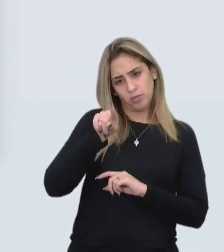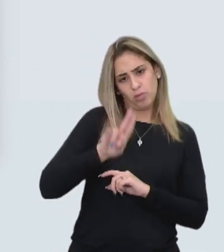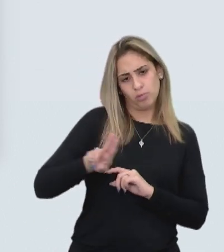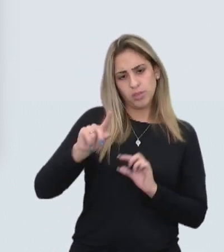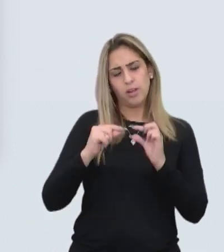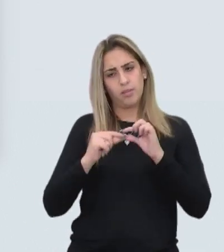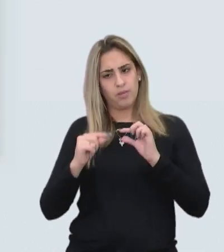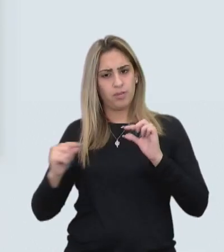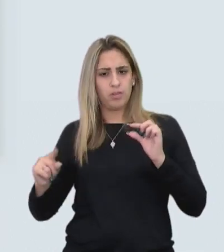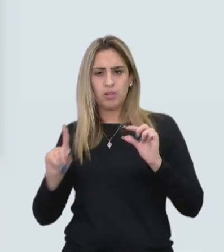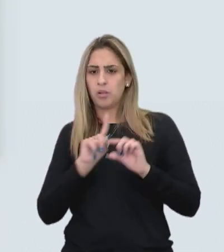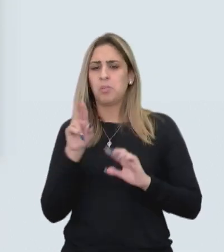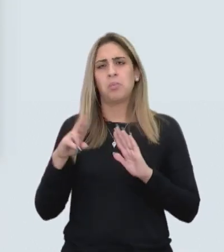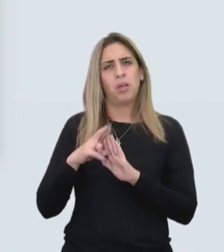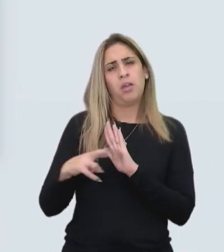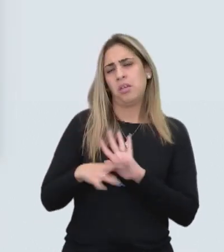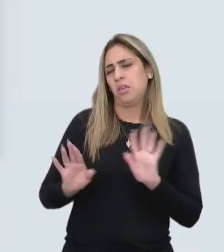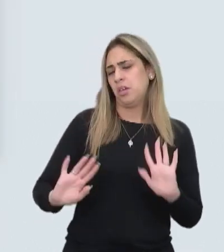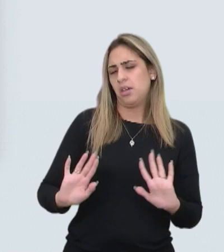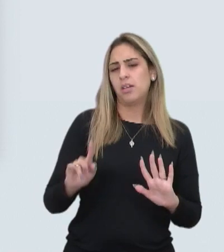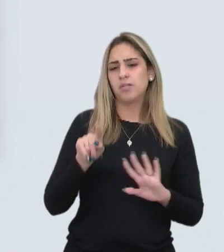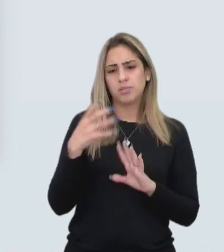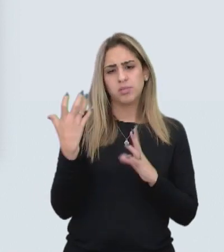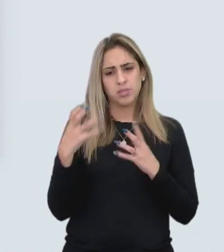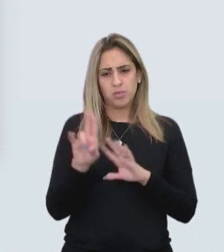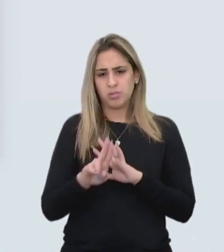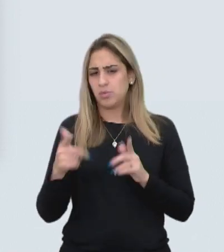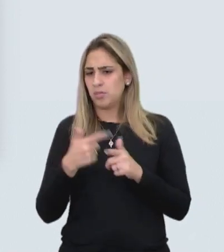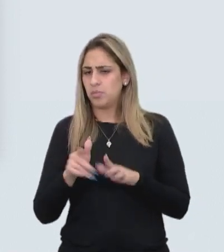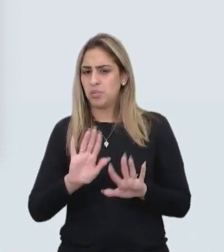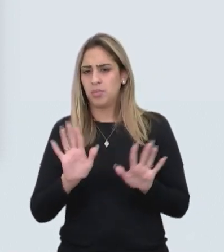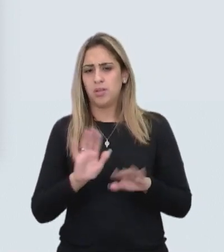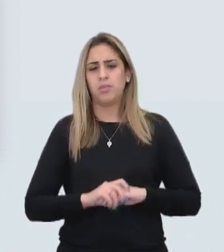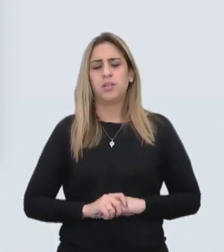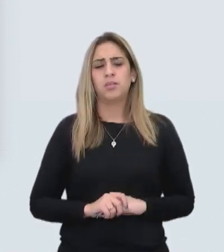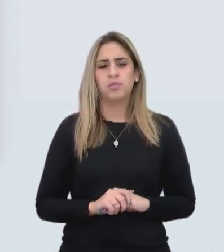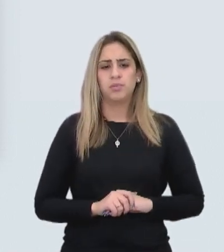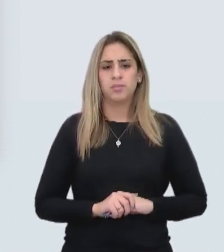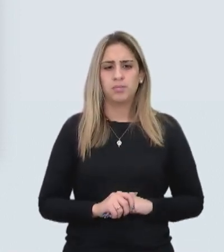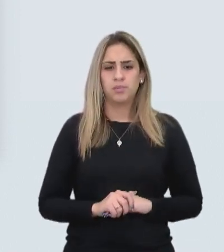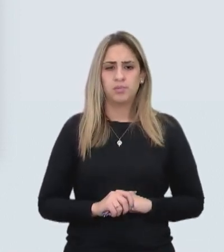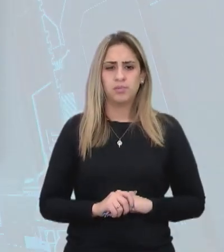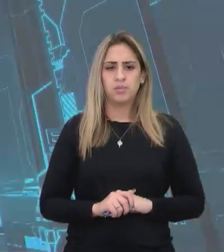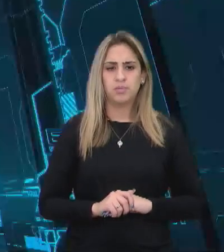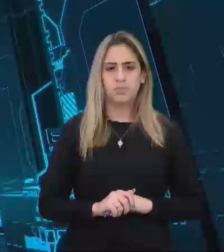extremamente... Não é uma regra, se você não quiser usar vinheta, tudo bem, não precisa.